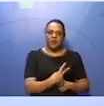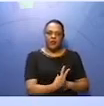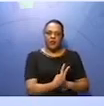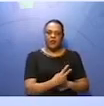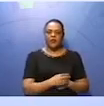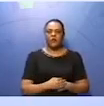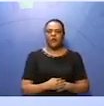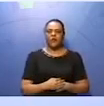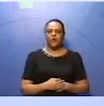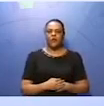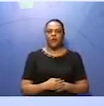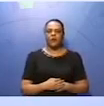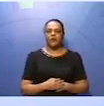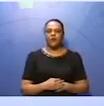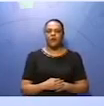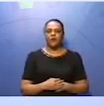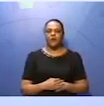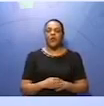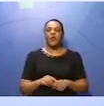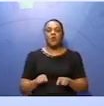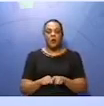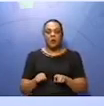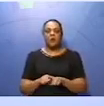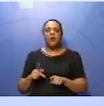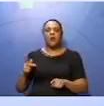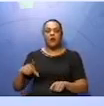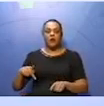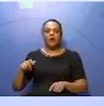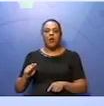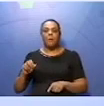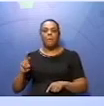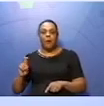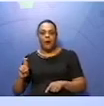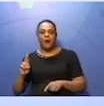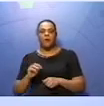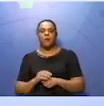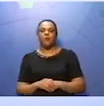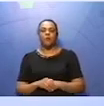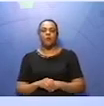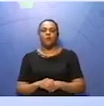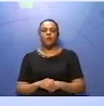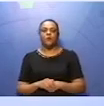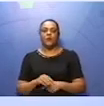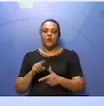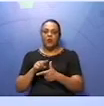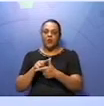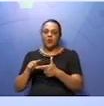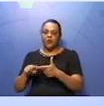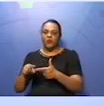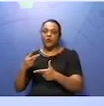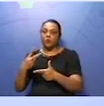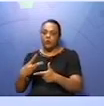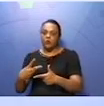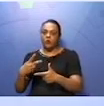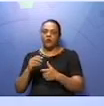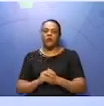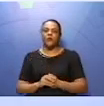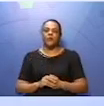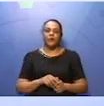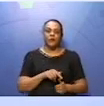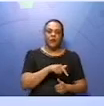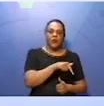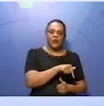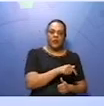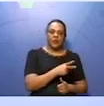72. Que é par também, então eu vou escolher o 2.